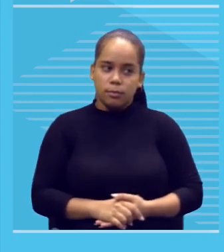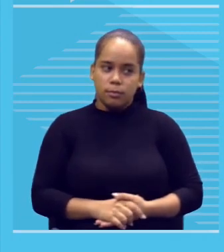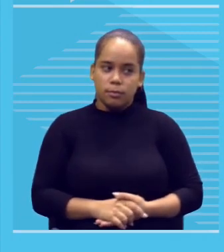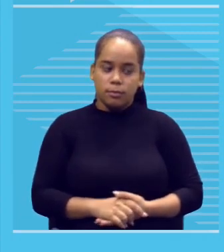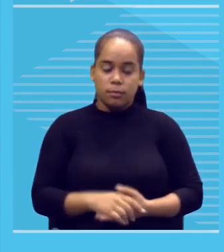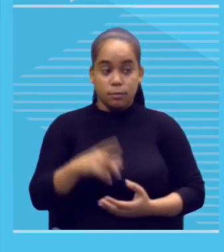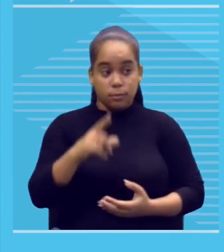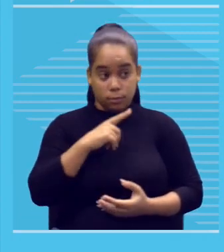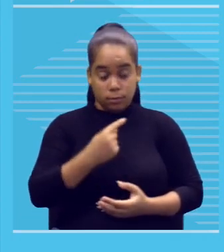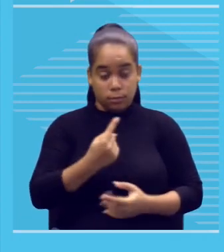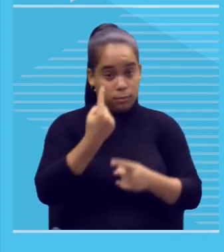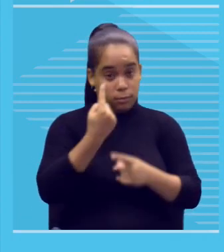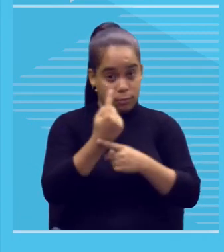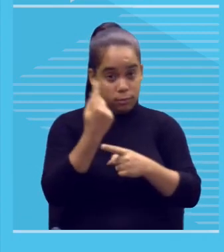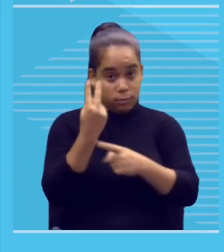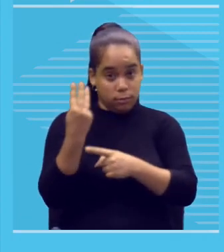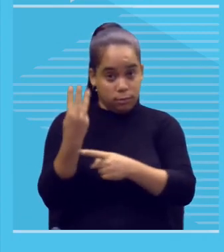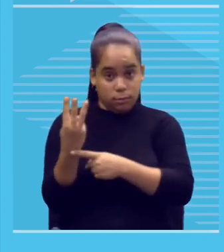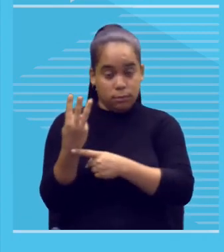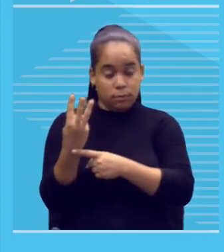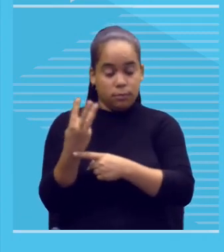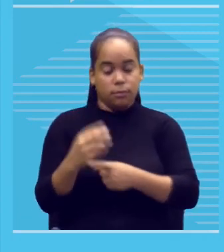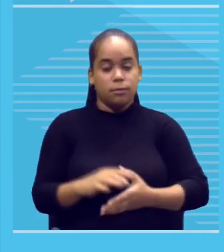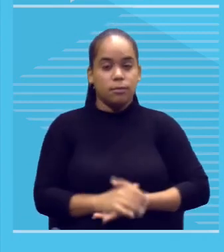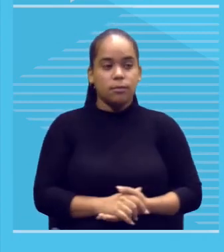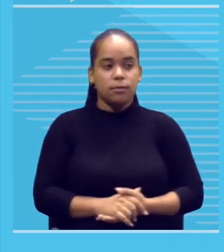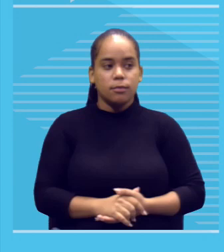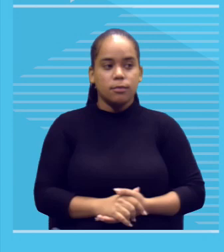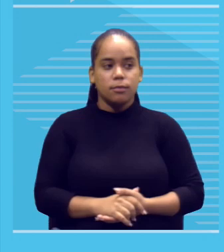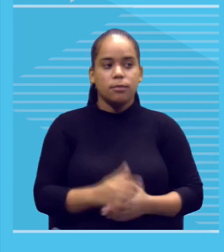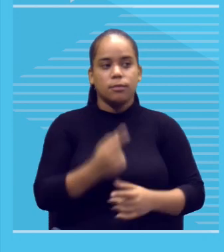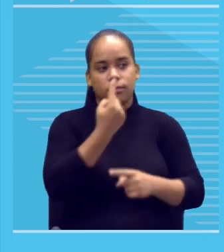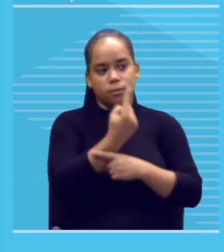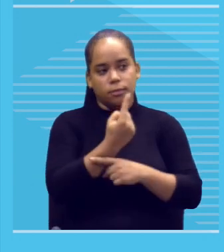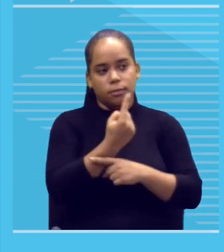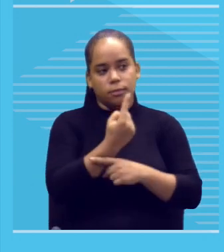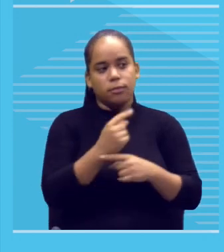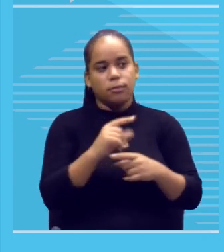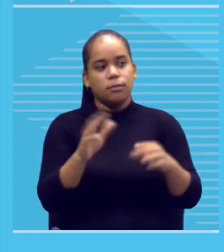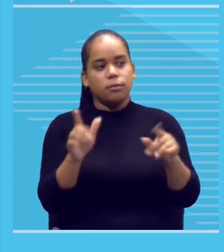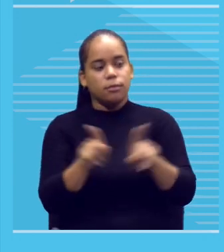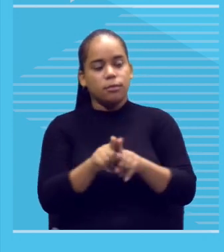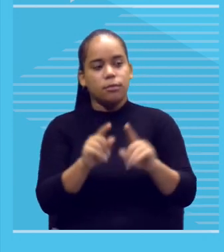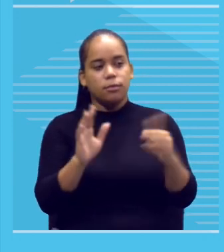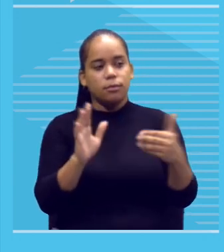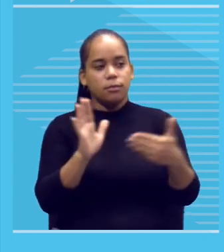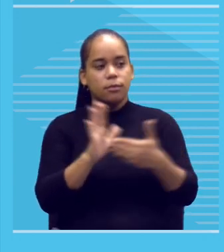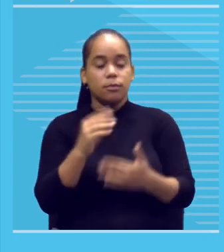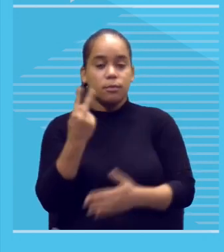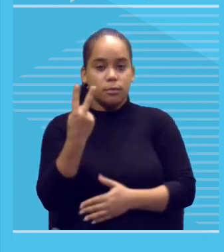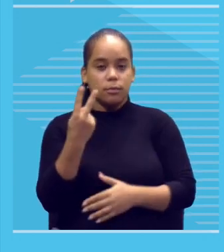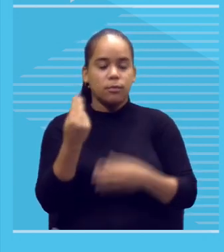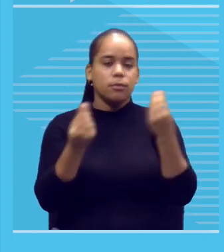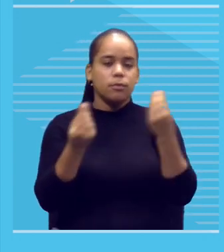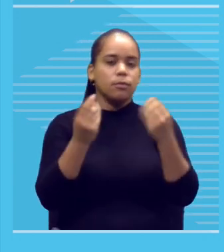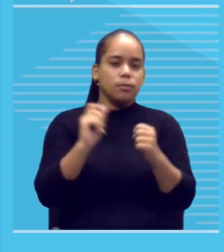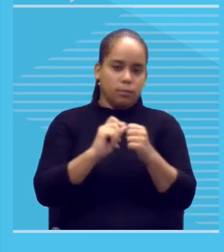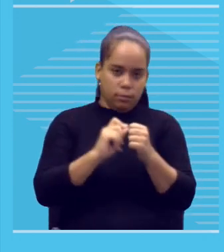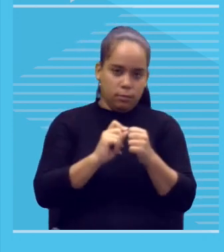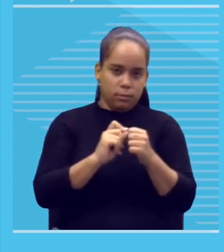Você tem o um né o 2 e o três do um para chegar no 2 O que foi o que você fez